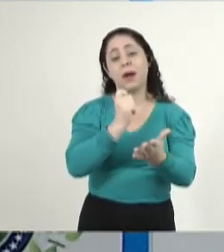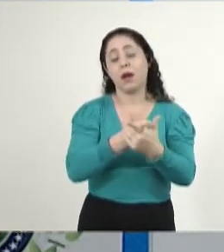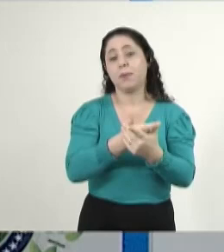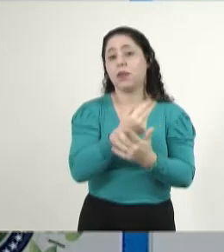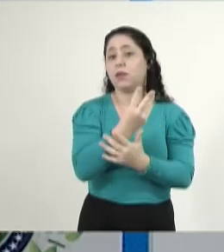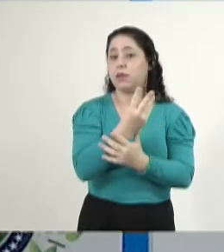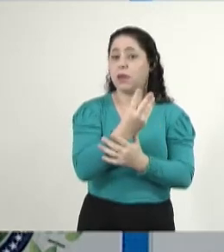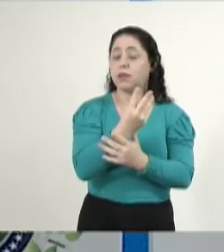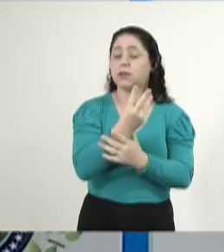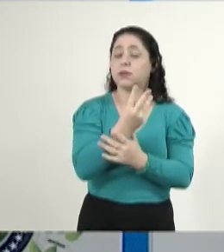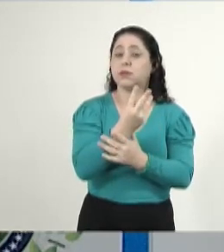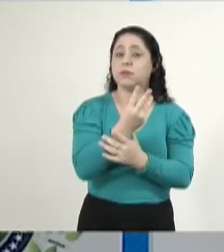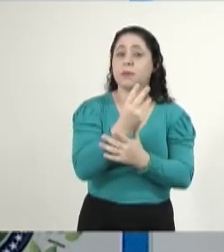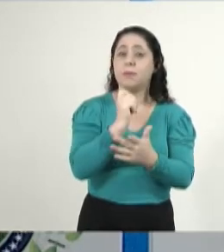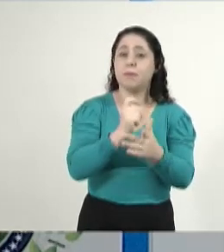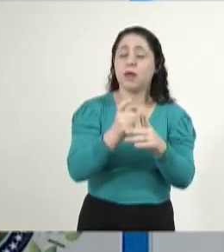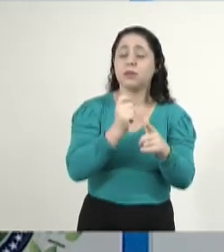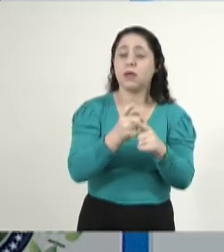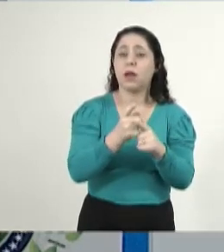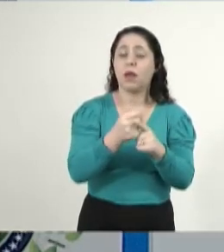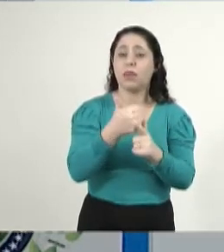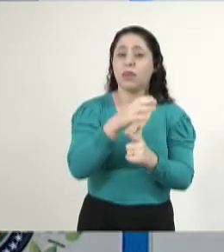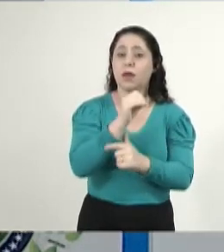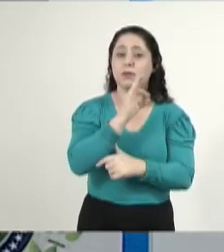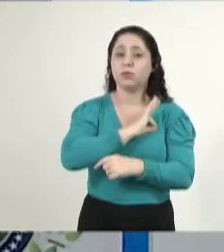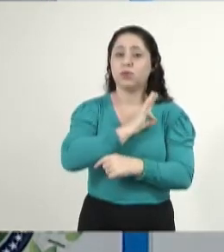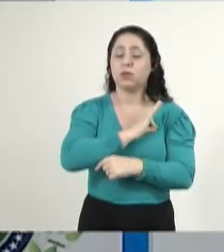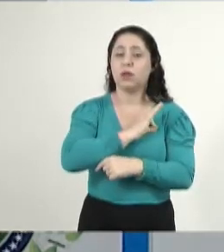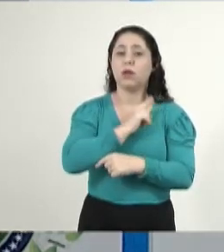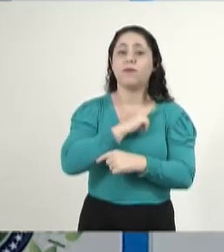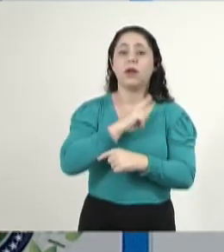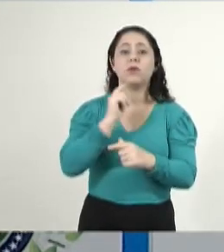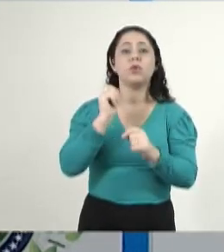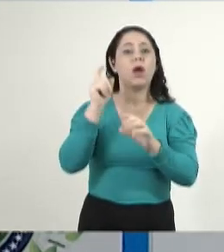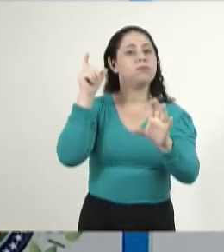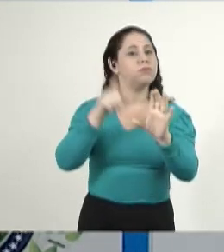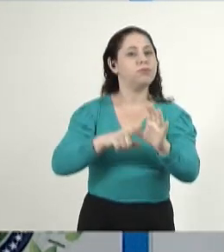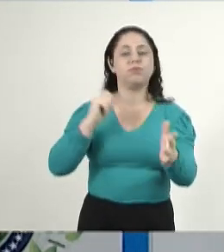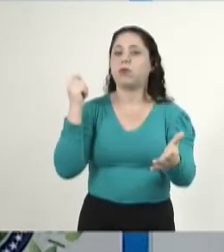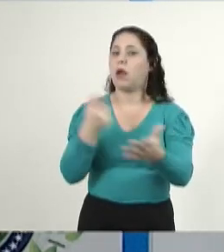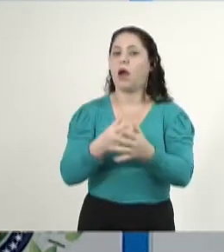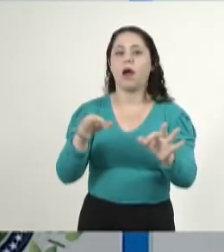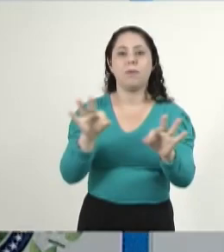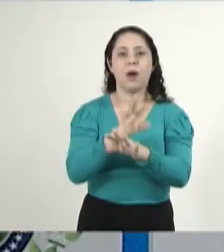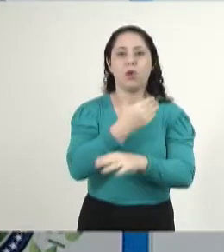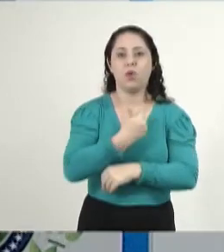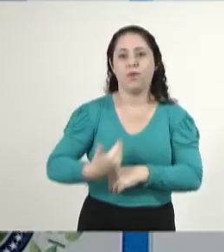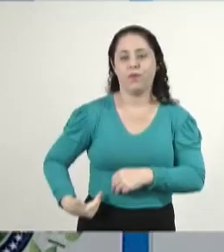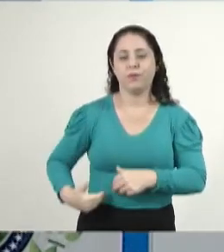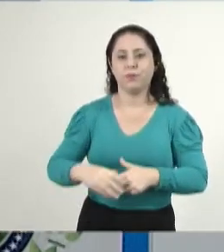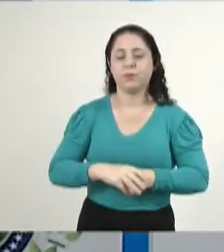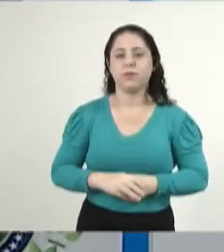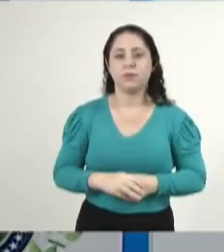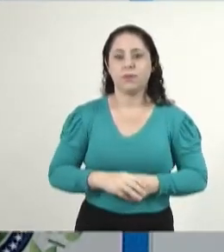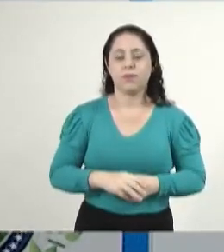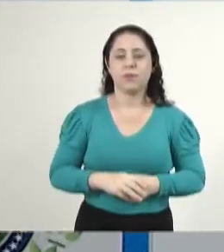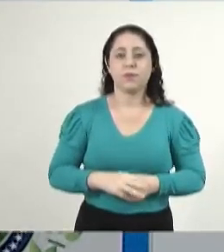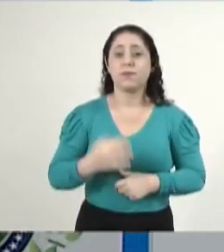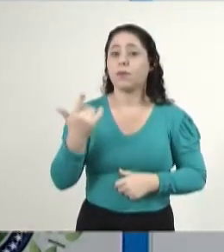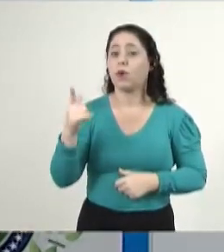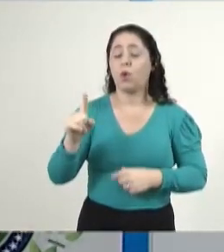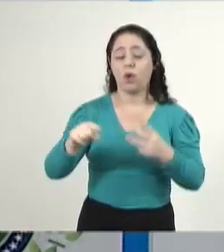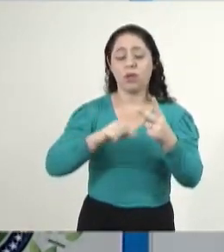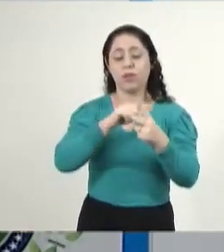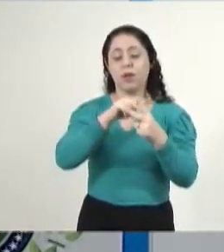3 parcelas de 10% do salário mínimo atual, a dívida vai ser considerada quitada junto ao governo do estado. Vamos para as outras